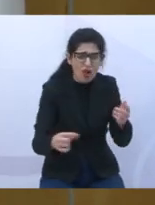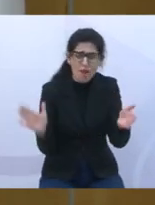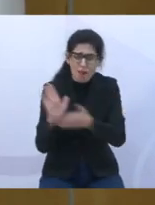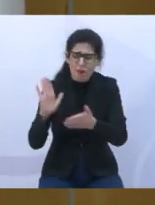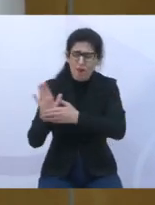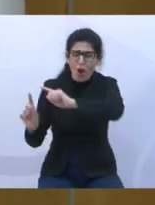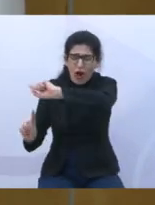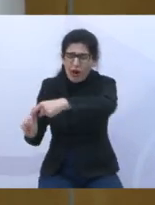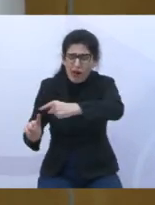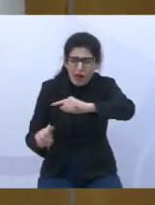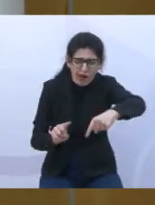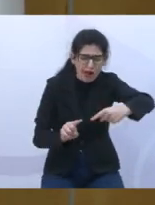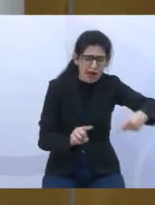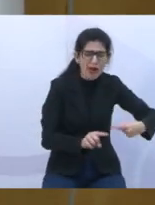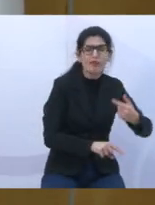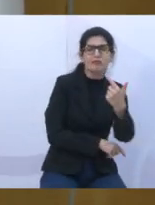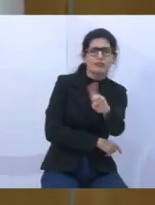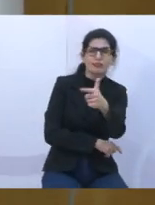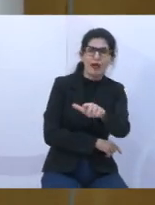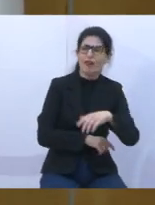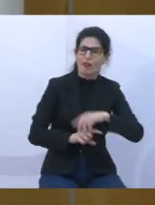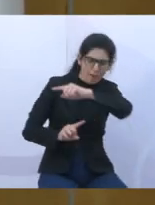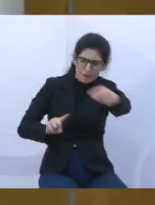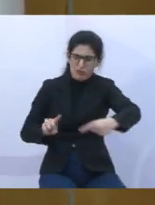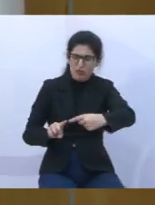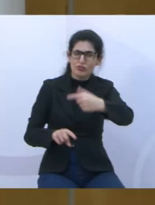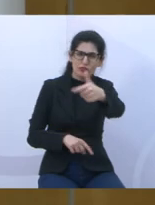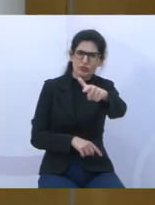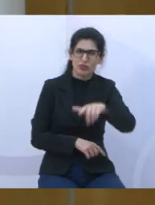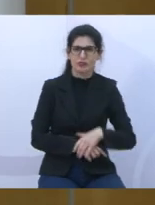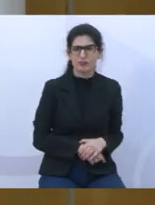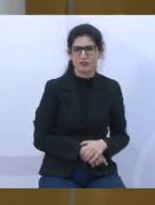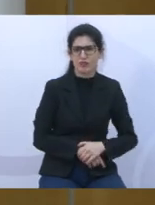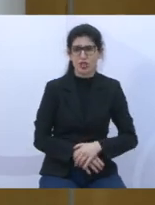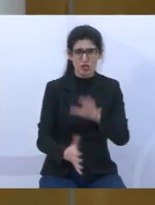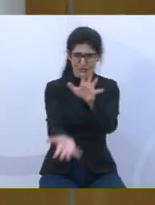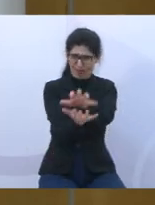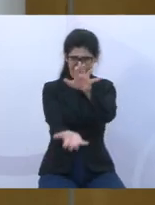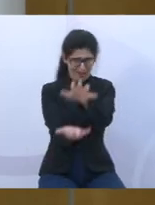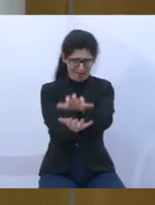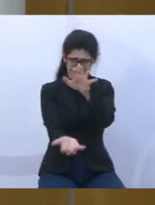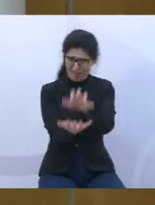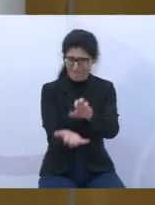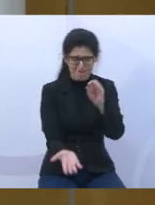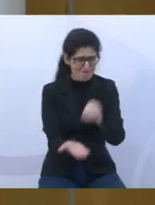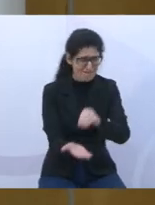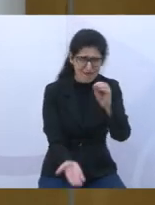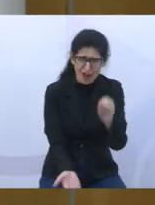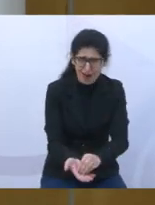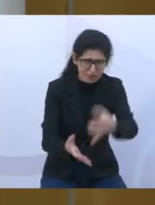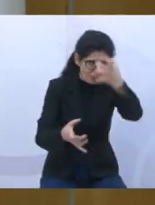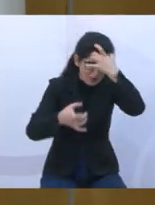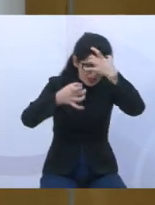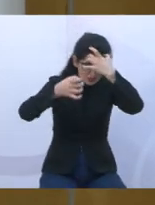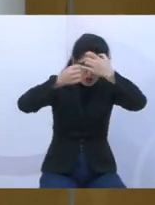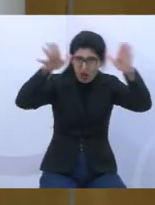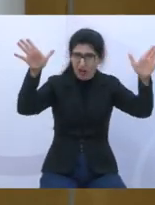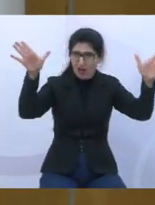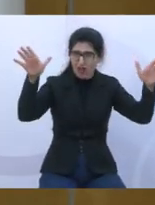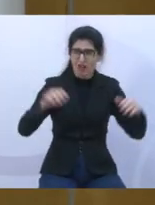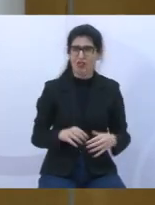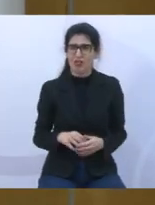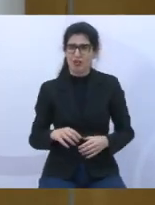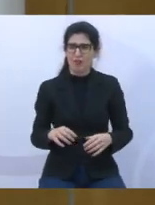em jacareí tem que entrar no século 21 gente já queria não entrou no século 21 ainda preciso preciso abrir diálogo com o governo estadual